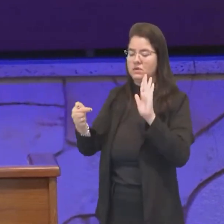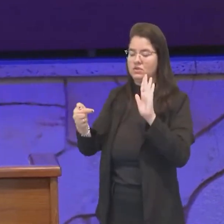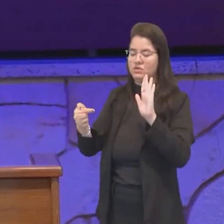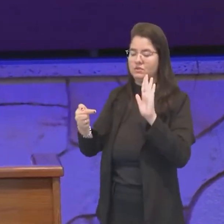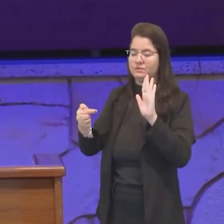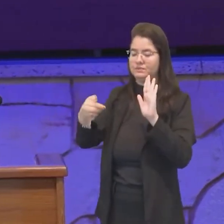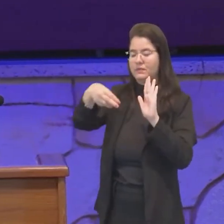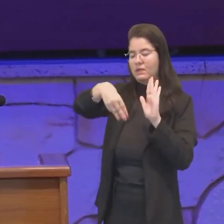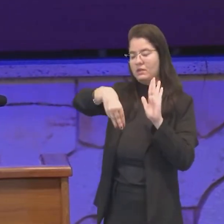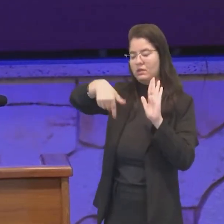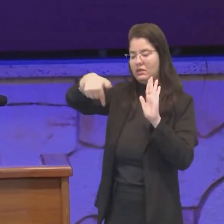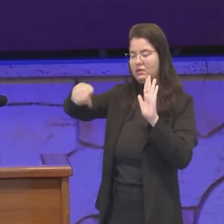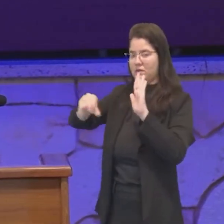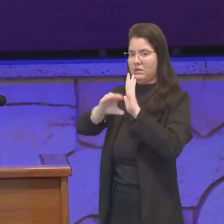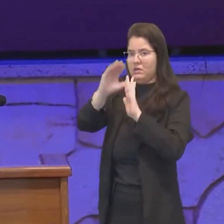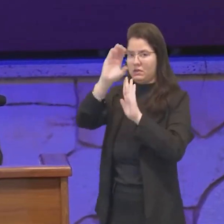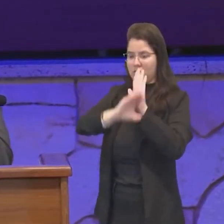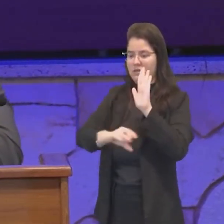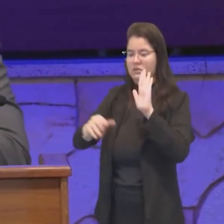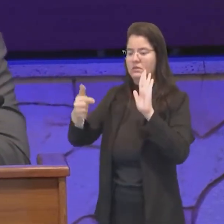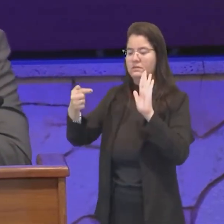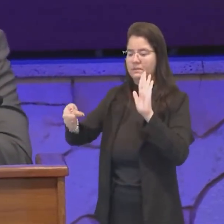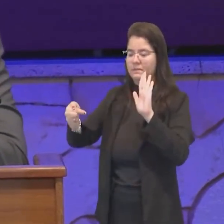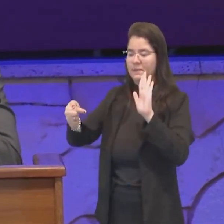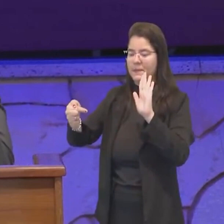Miqueias no capítulo 7.